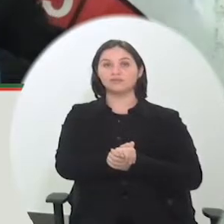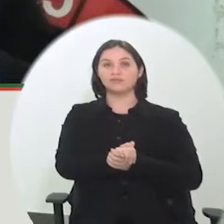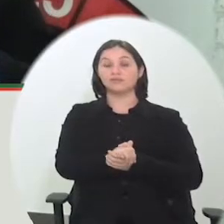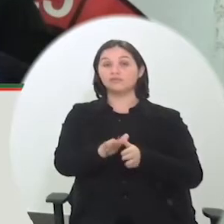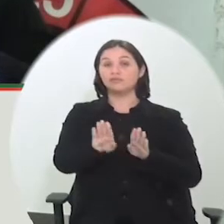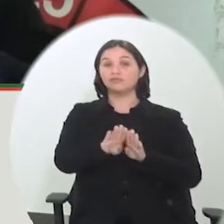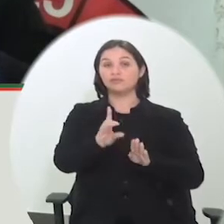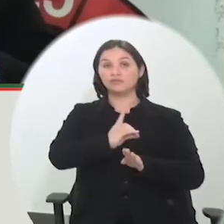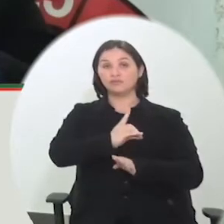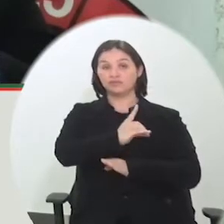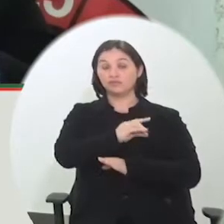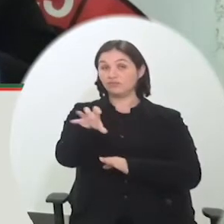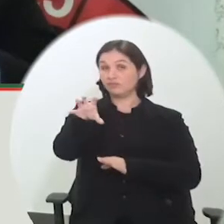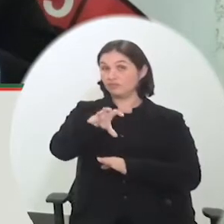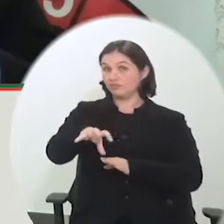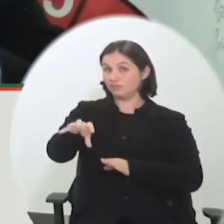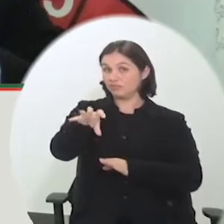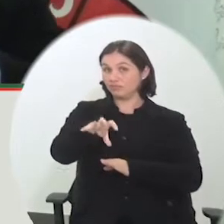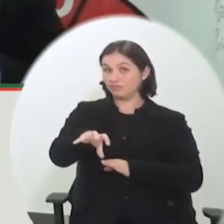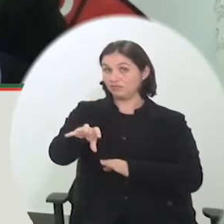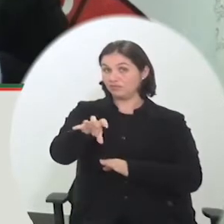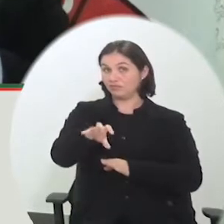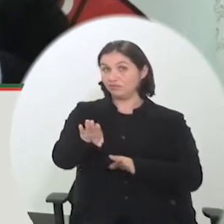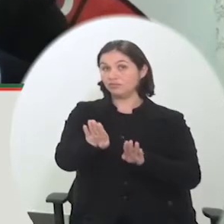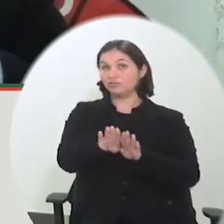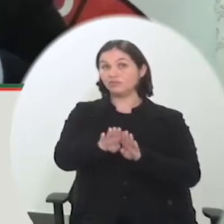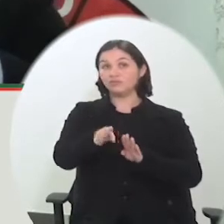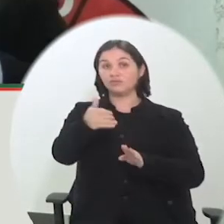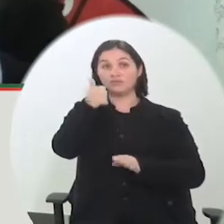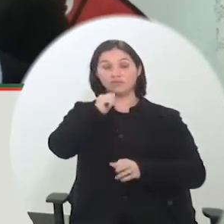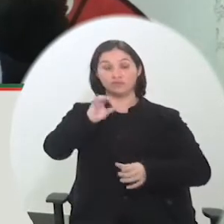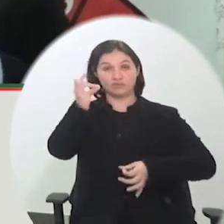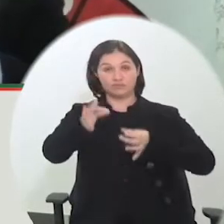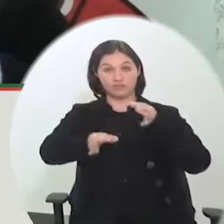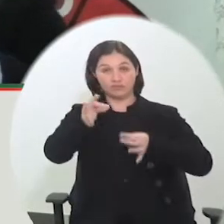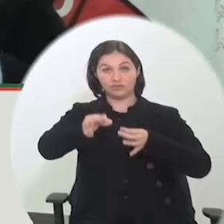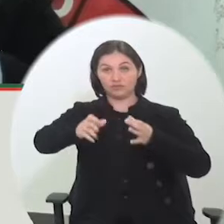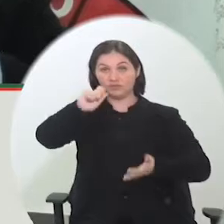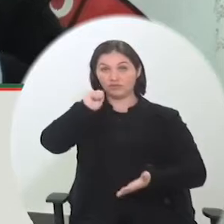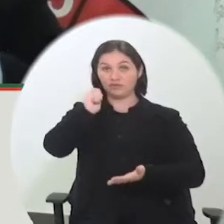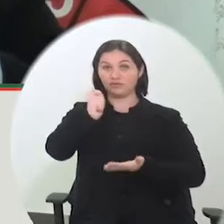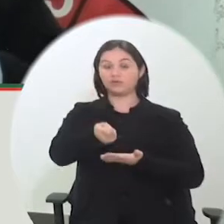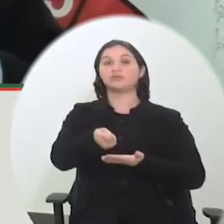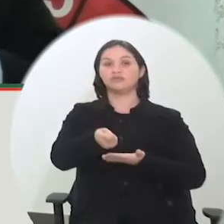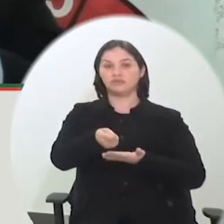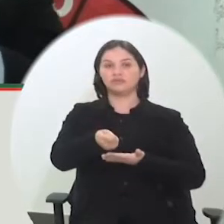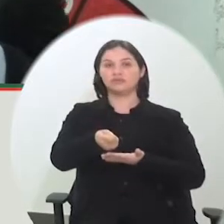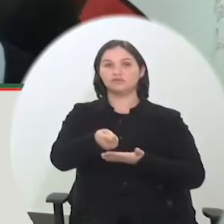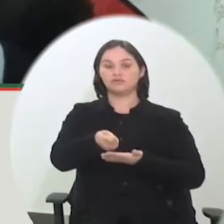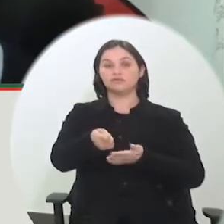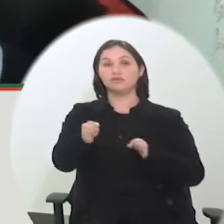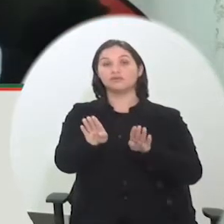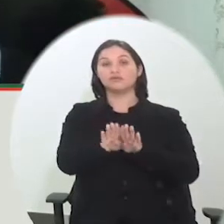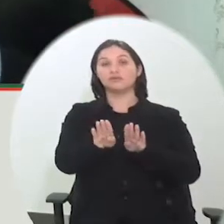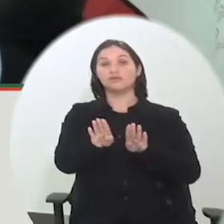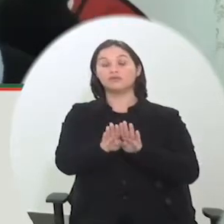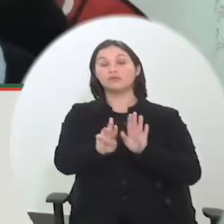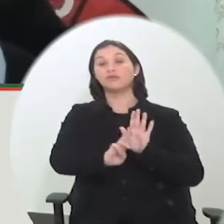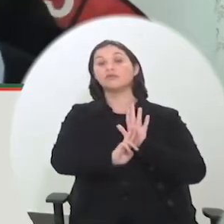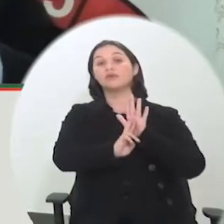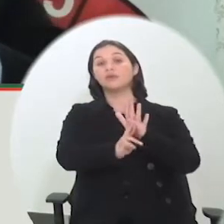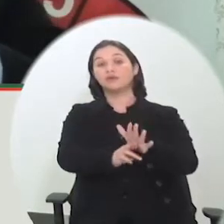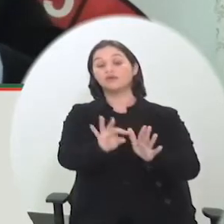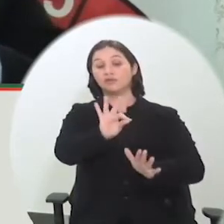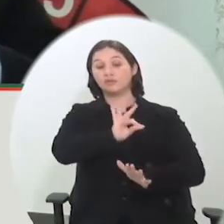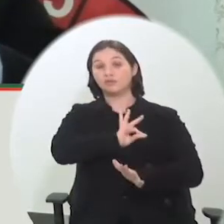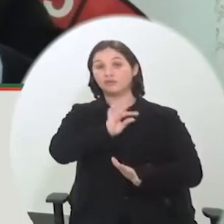Dr. Vitor Bianco Júnior. Nossa juíza, Débora Zanini, doutora, seja bem-vinda. Nosso representante da Polícia